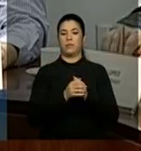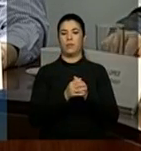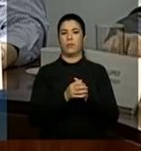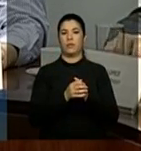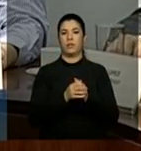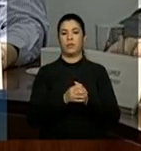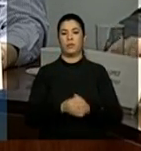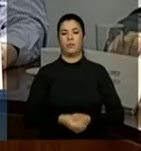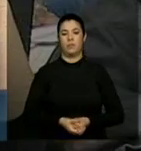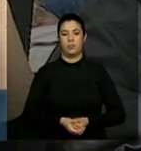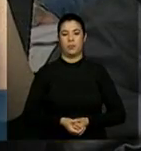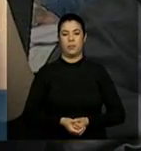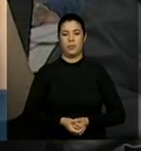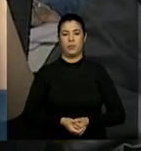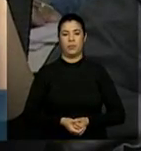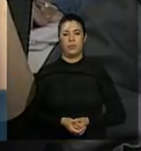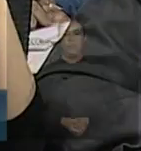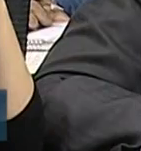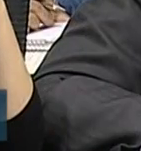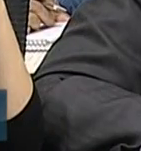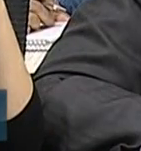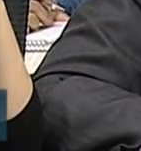Jornal O Globo.